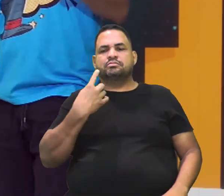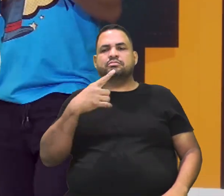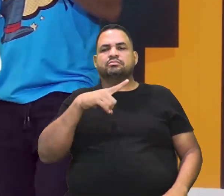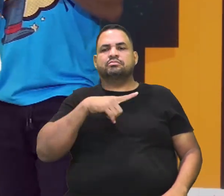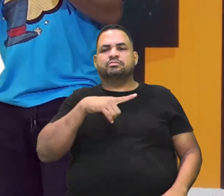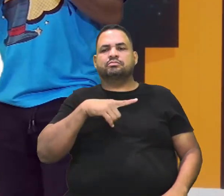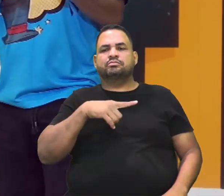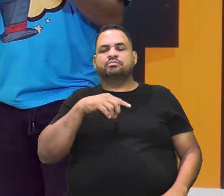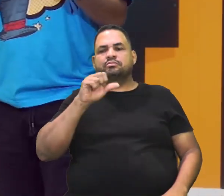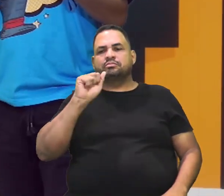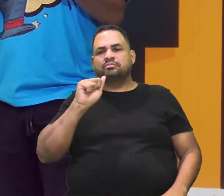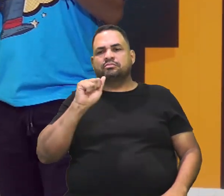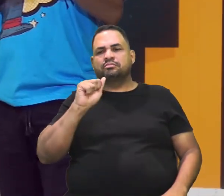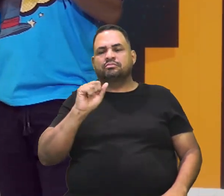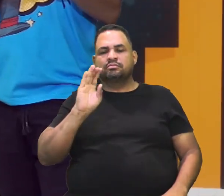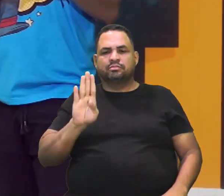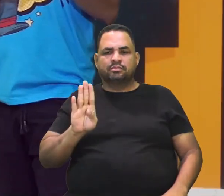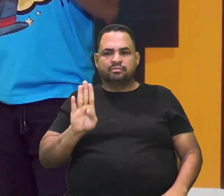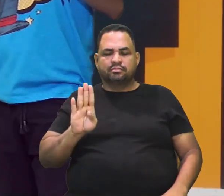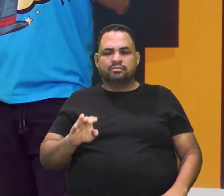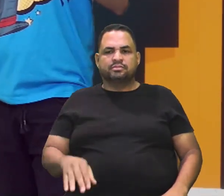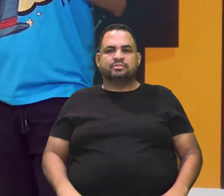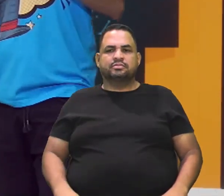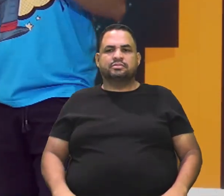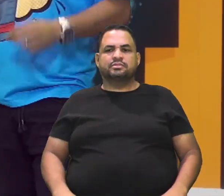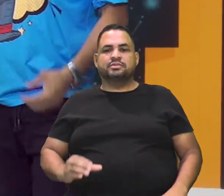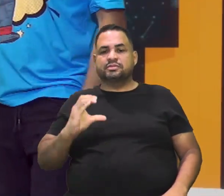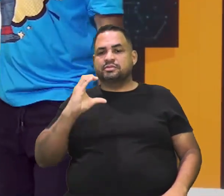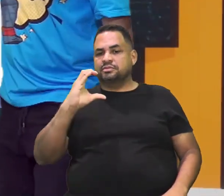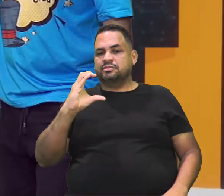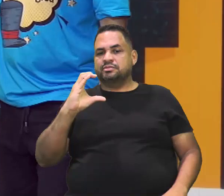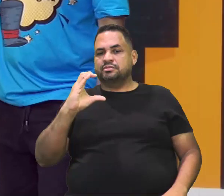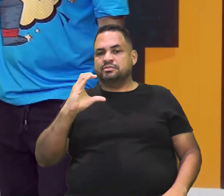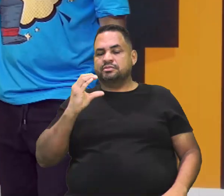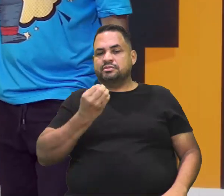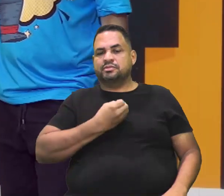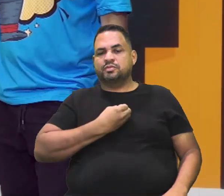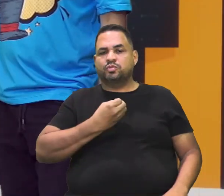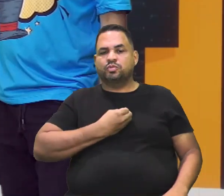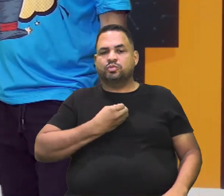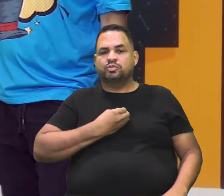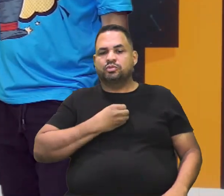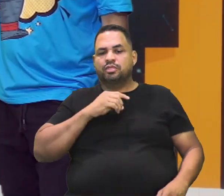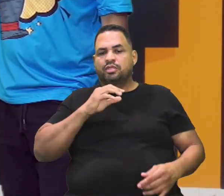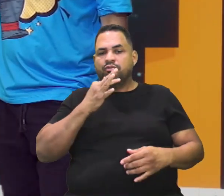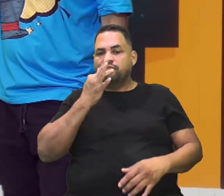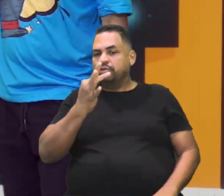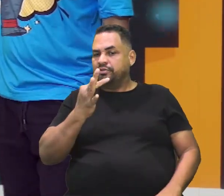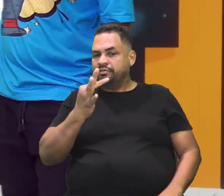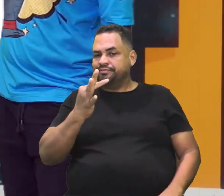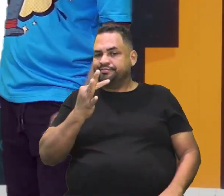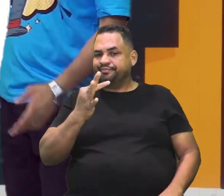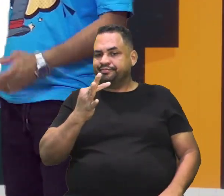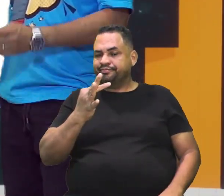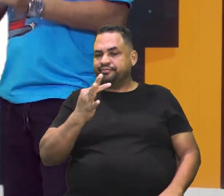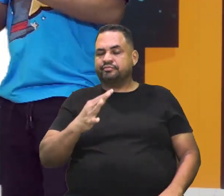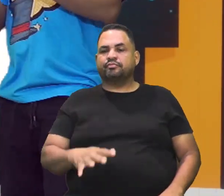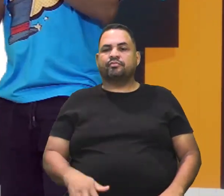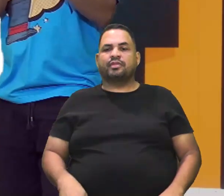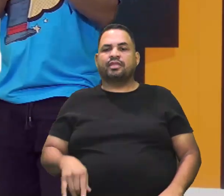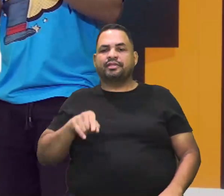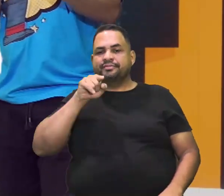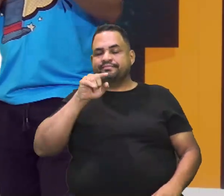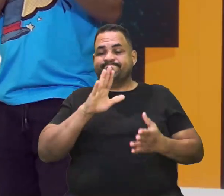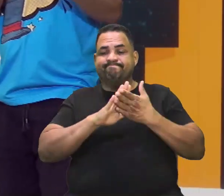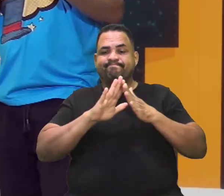o quê? O A e o B. O C é o valor do foco. Olha aqui, o C é o nosso foco. Então tem